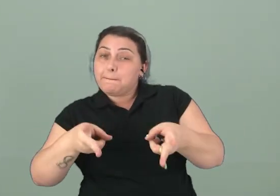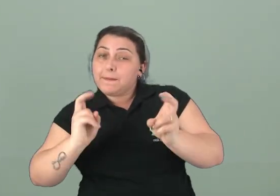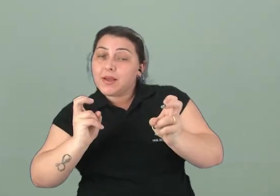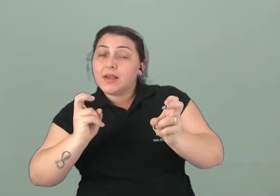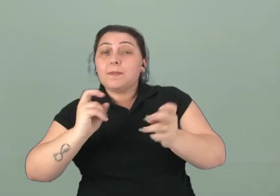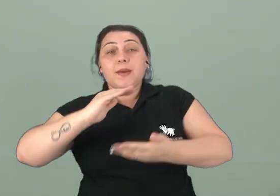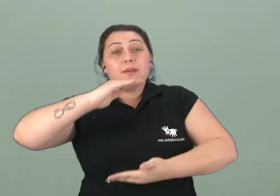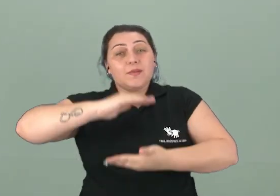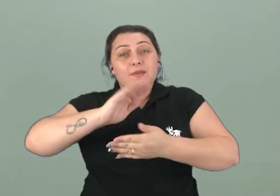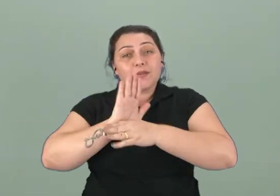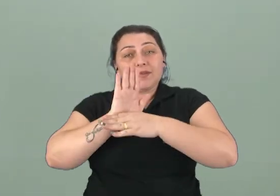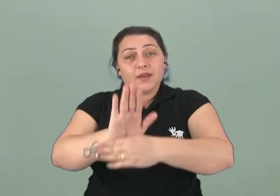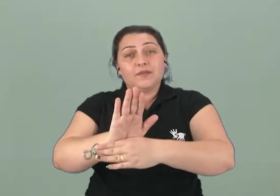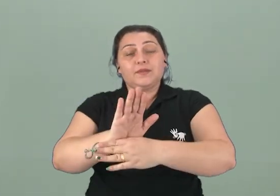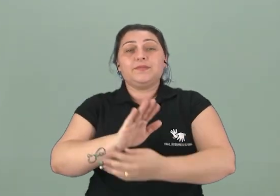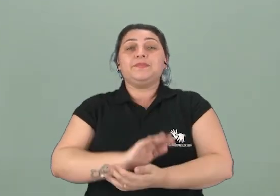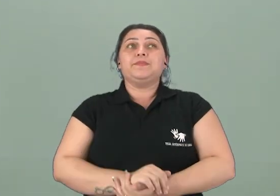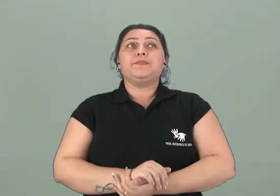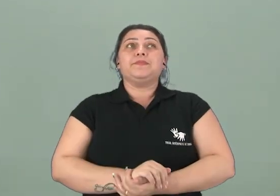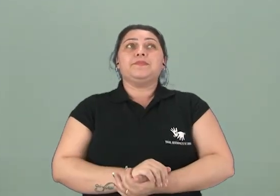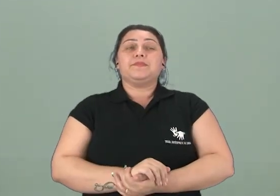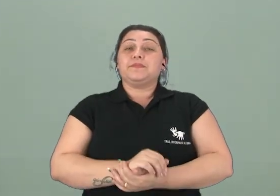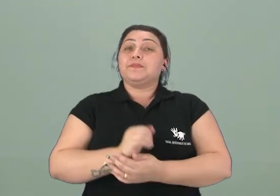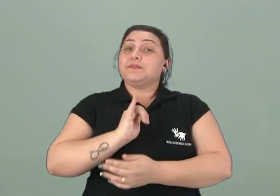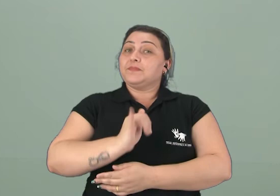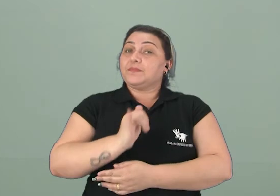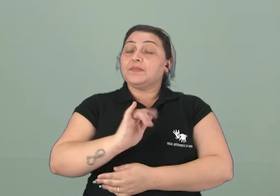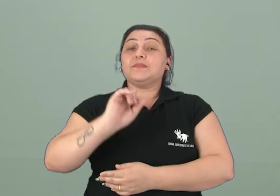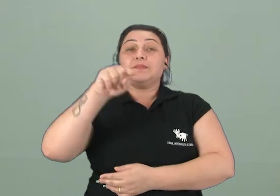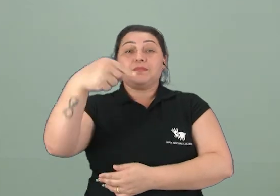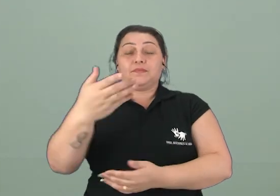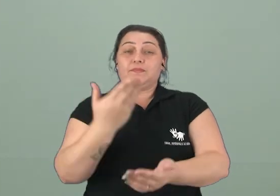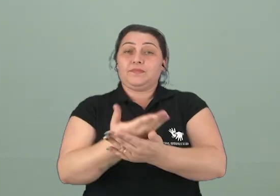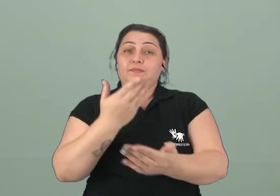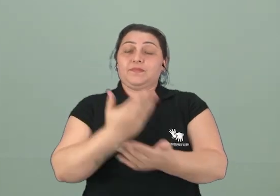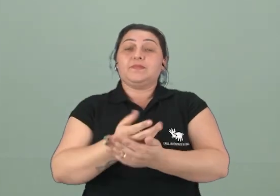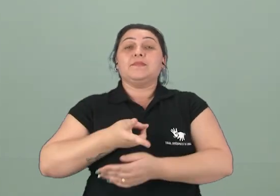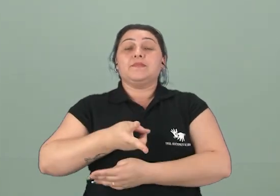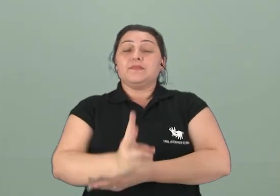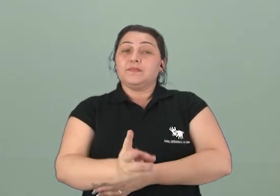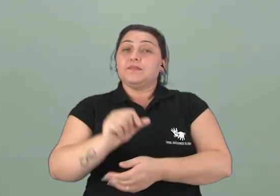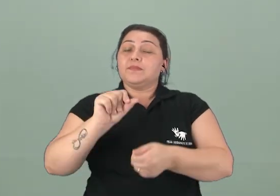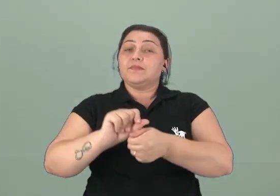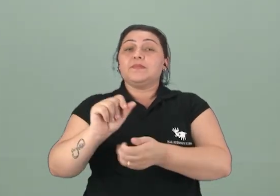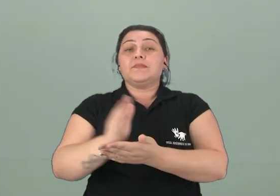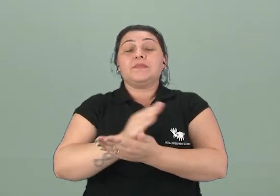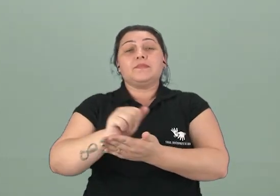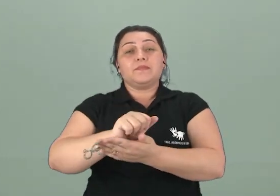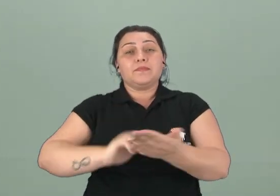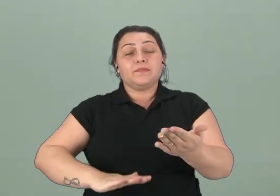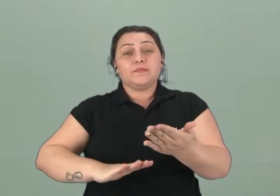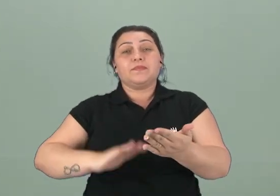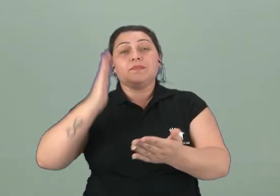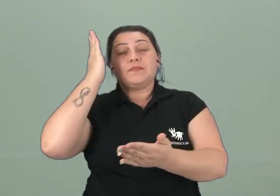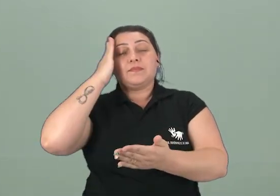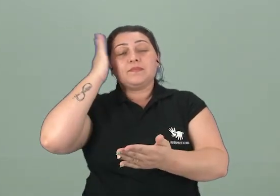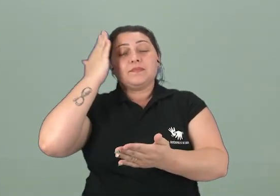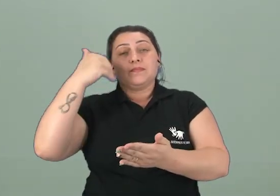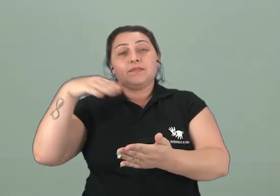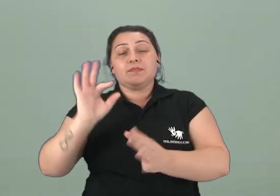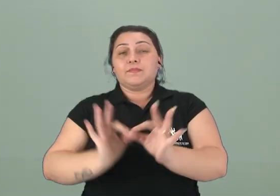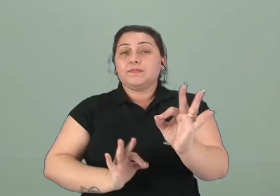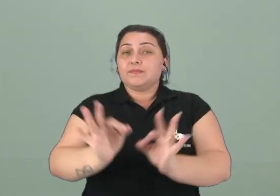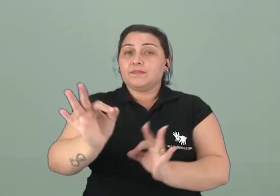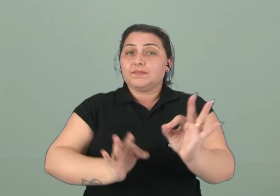perceberam que os anãozinhos os ajudavam. Esse é o nosso conto. Na próxima aula a gente vai continuar fazendo algumas atividades e entender um pouco mais